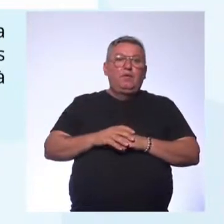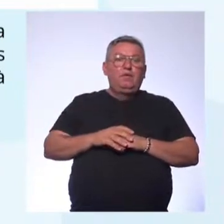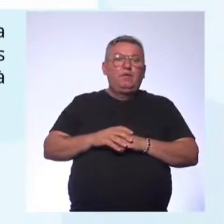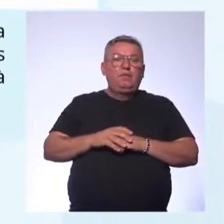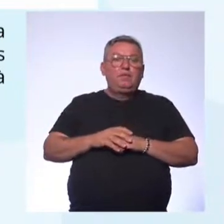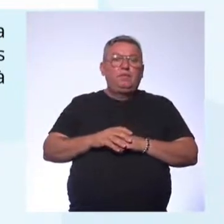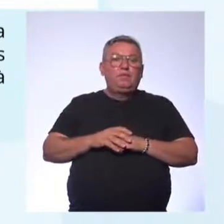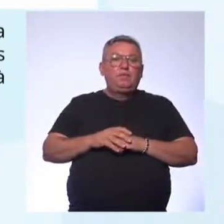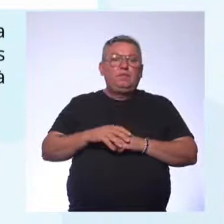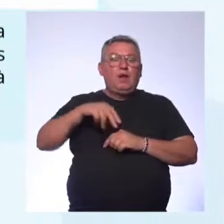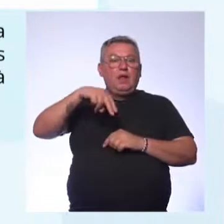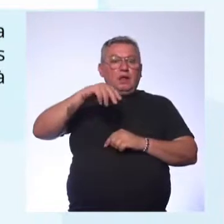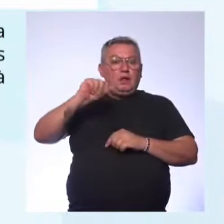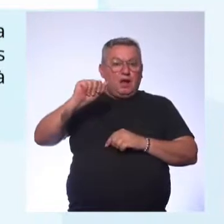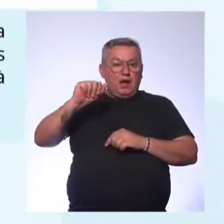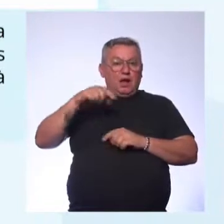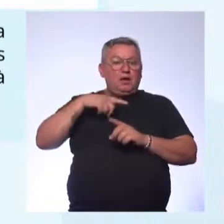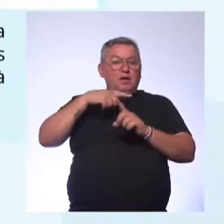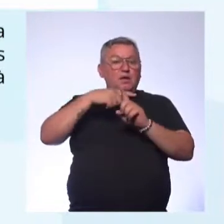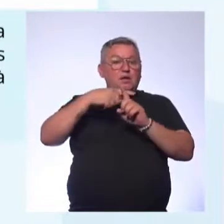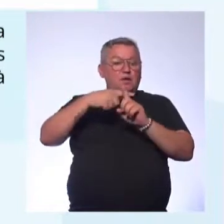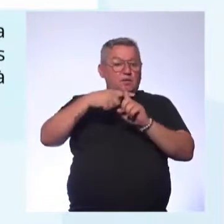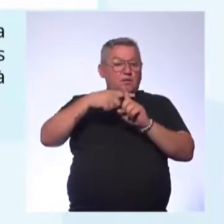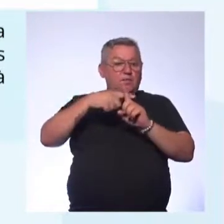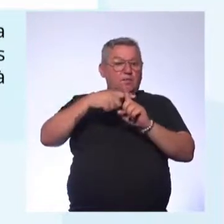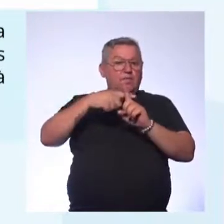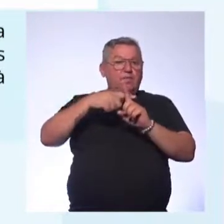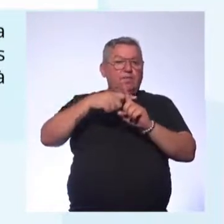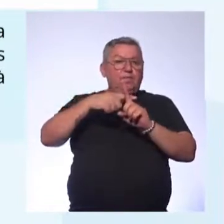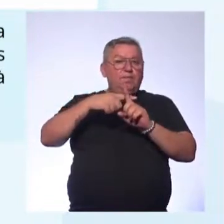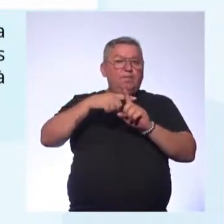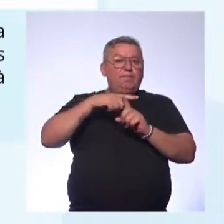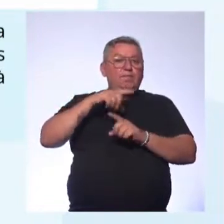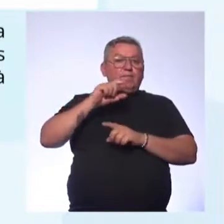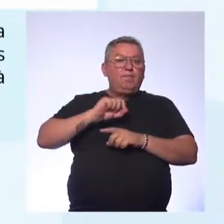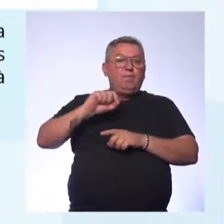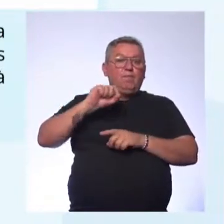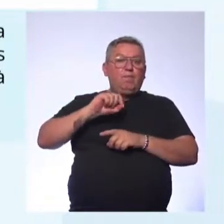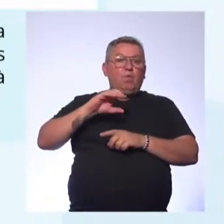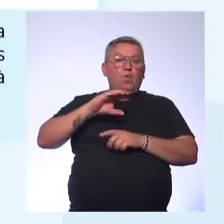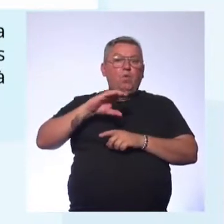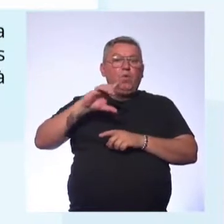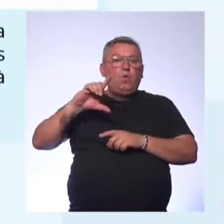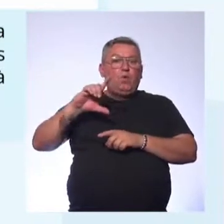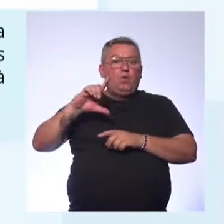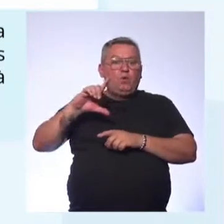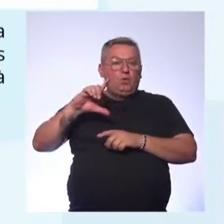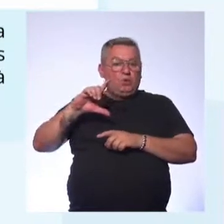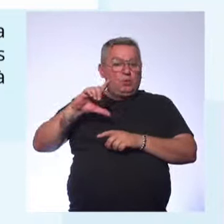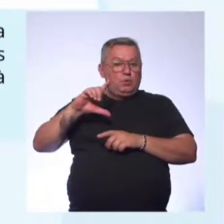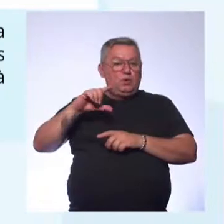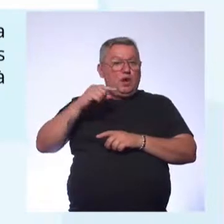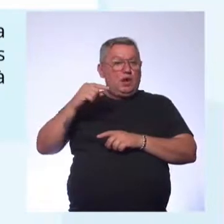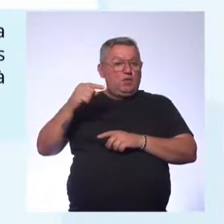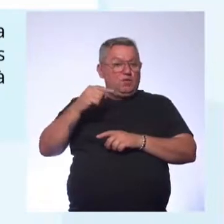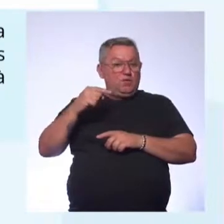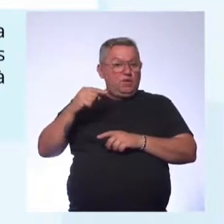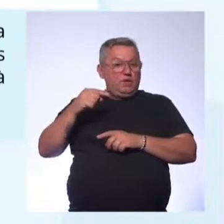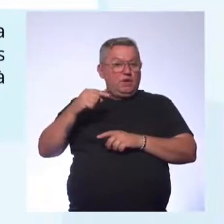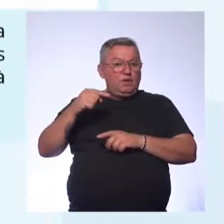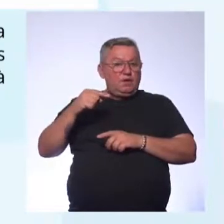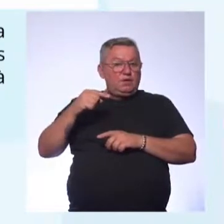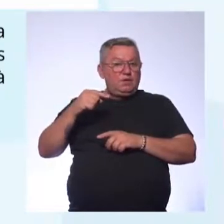ok que ele possui carga elétrica positiva e aí você tem o cloro carga elétrica negativa